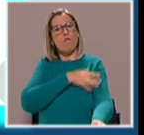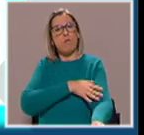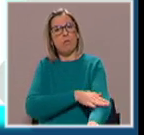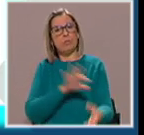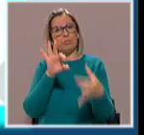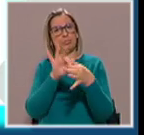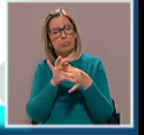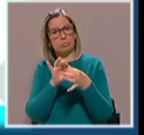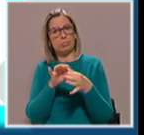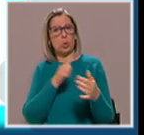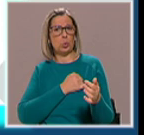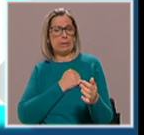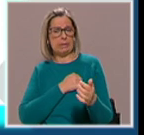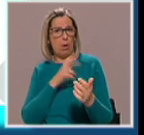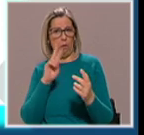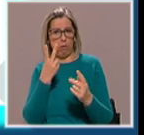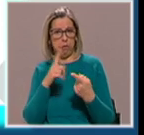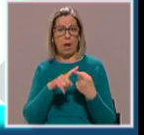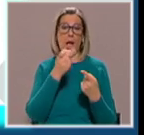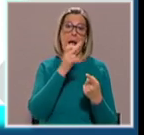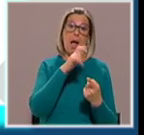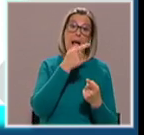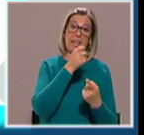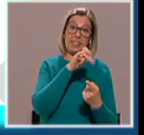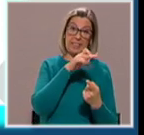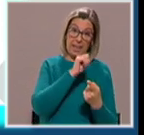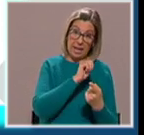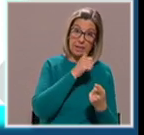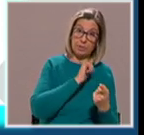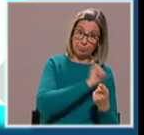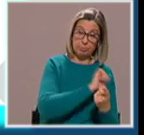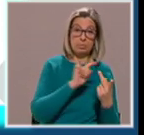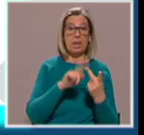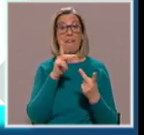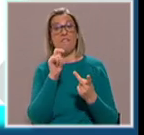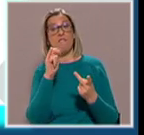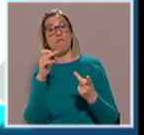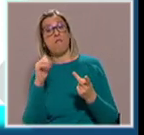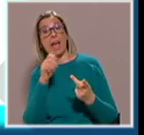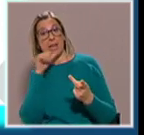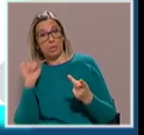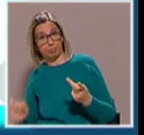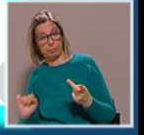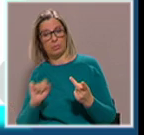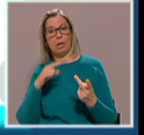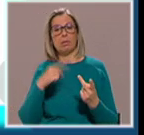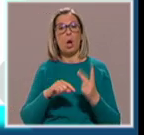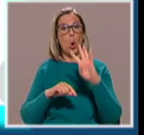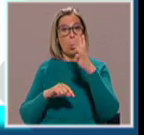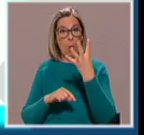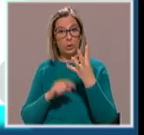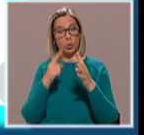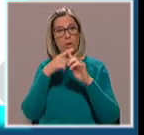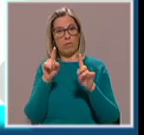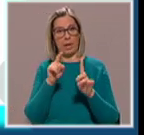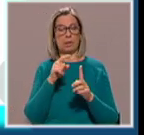vasos sanguíneos que fazem a ligação ao coração, são as artérias e as veias. E temos então 4 vasos diferentes. Temos a artéria aorta,